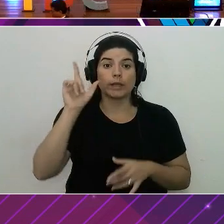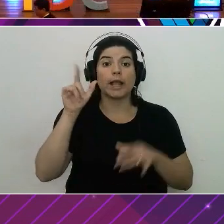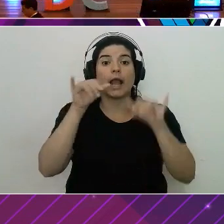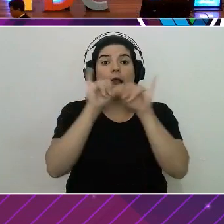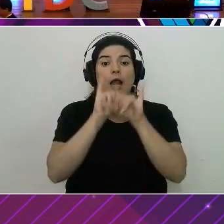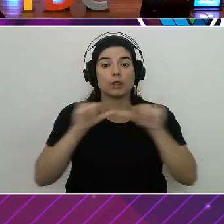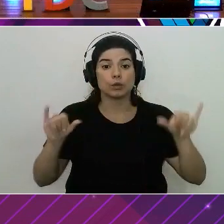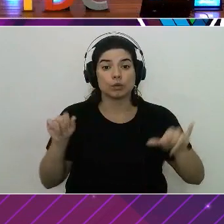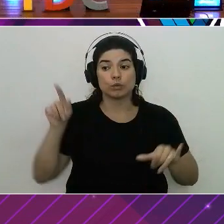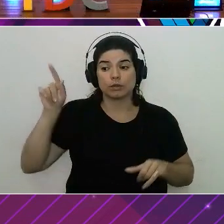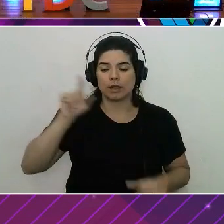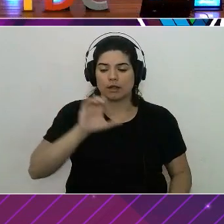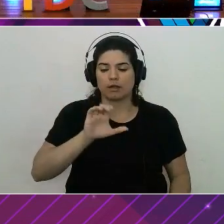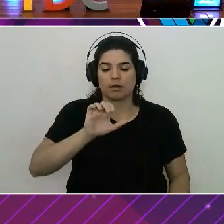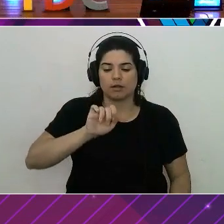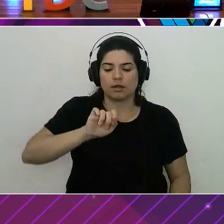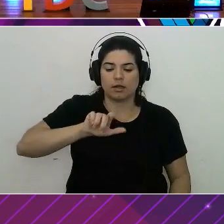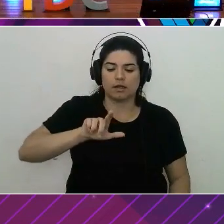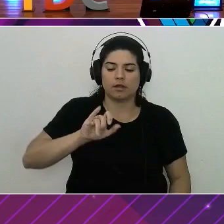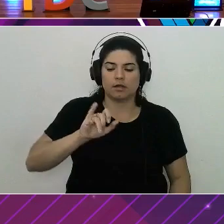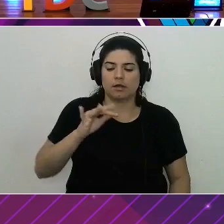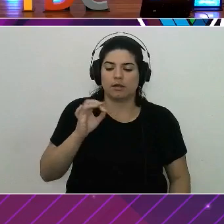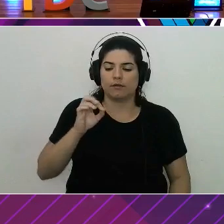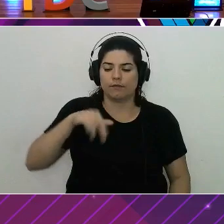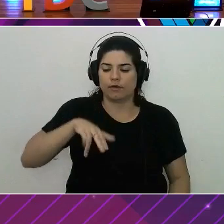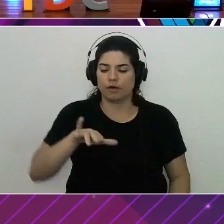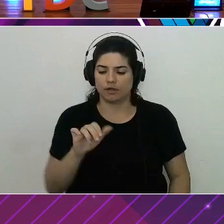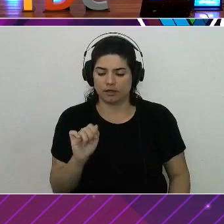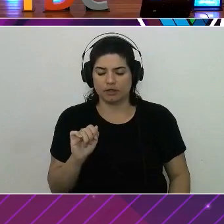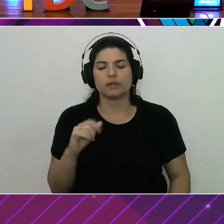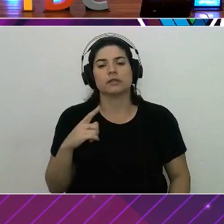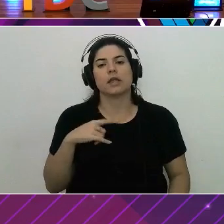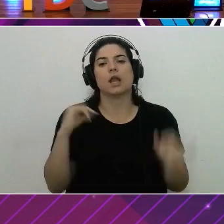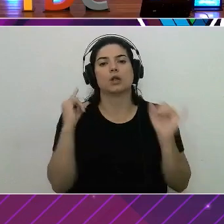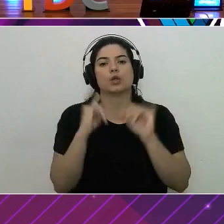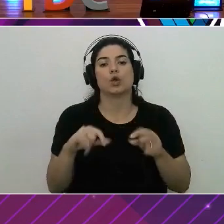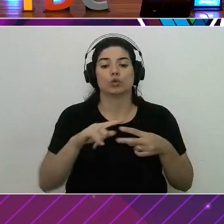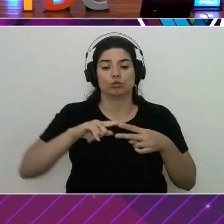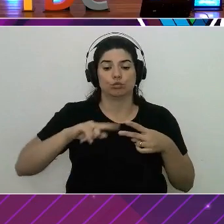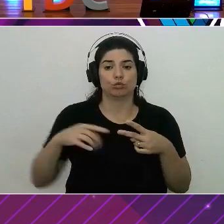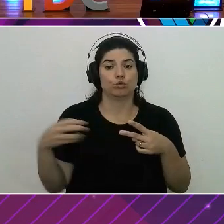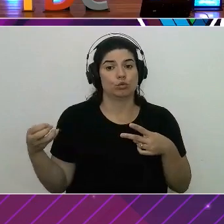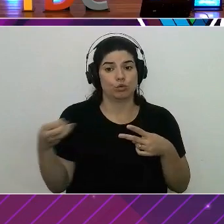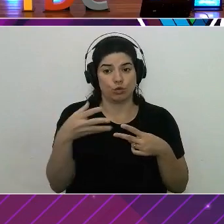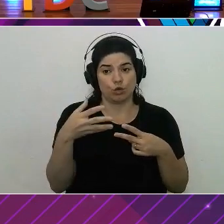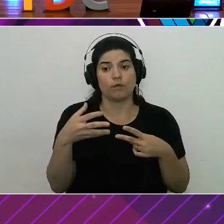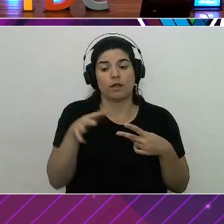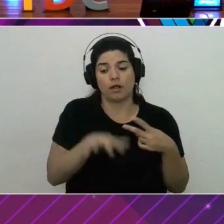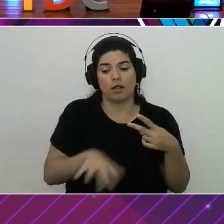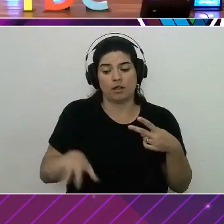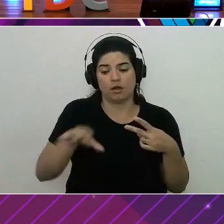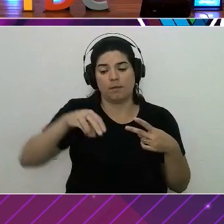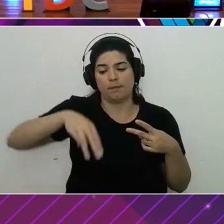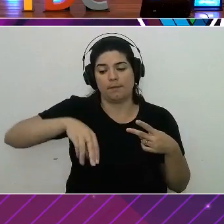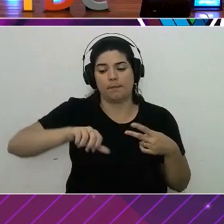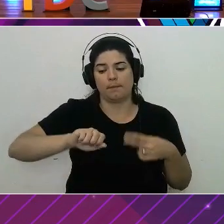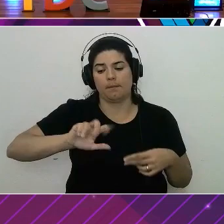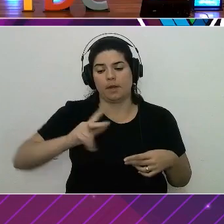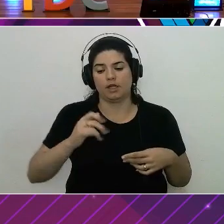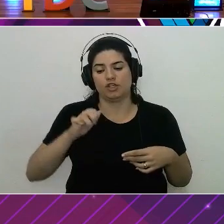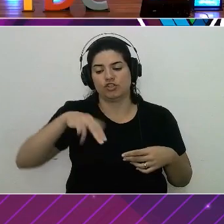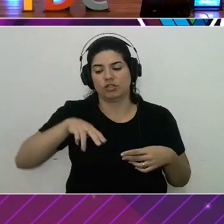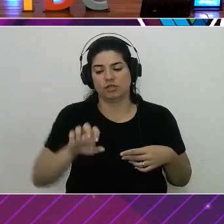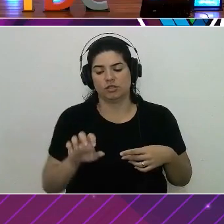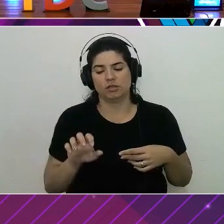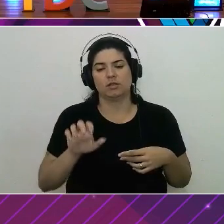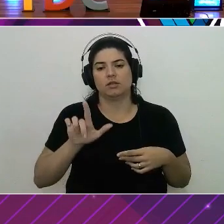gente teve o MySQL Summit e a gente anunciou também dois novos recursos para a parte de machine learning. A gente hoje também consegue